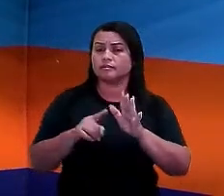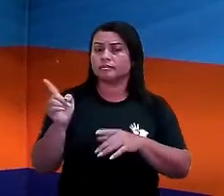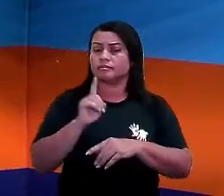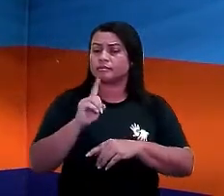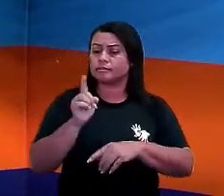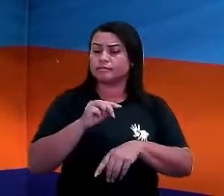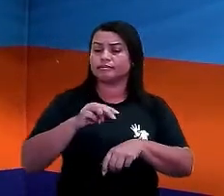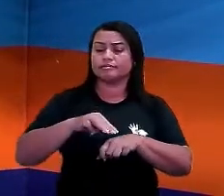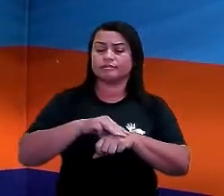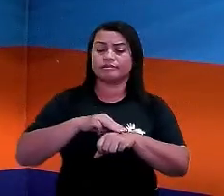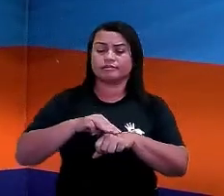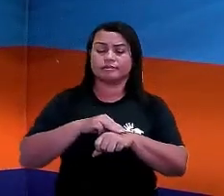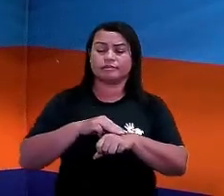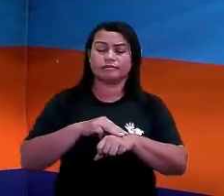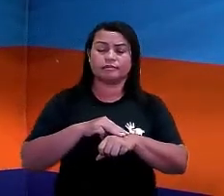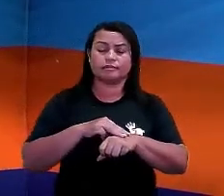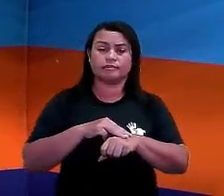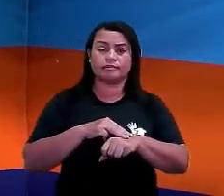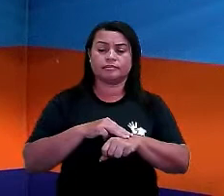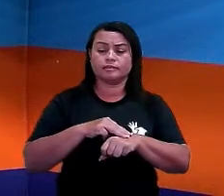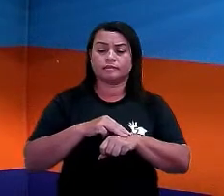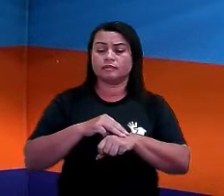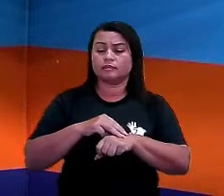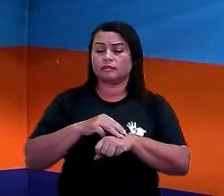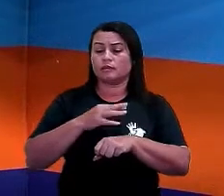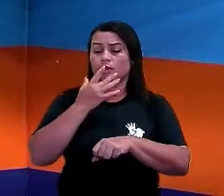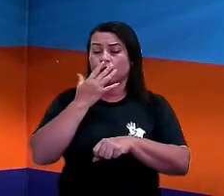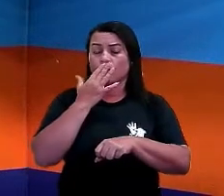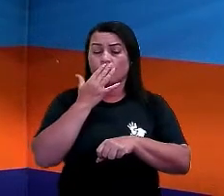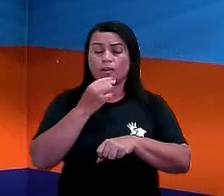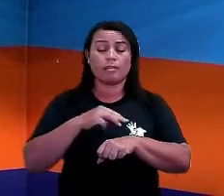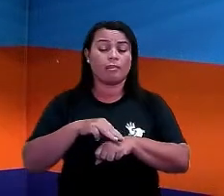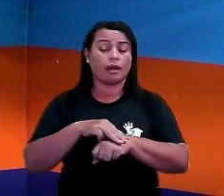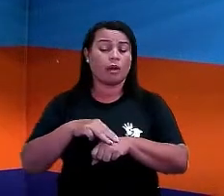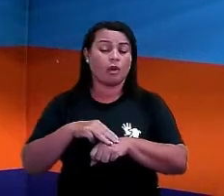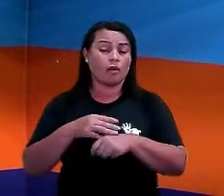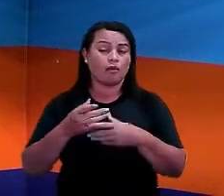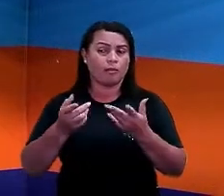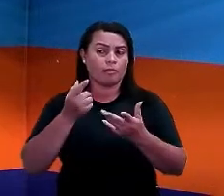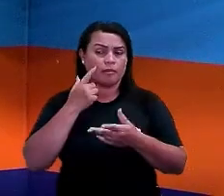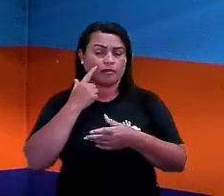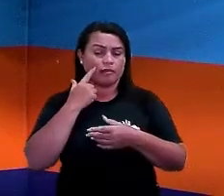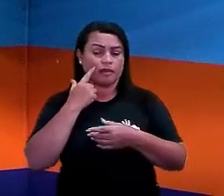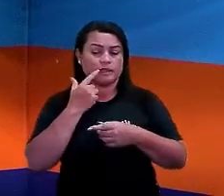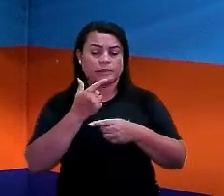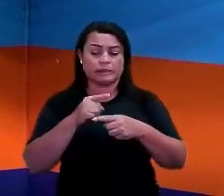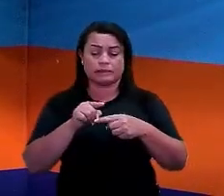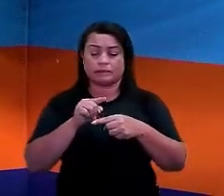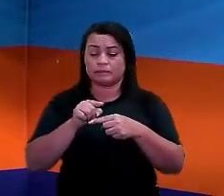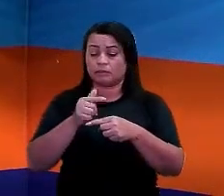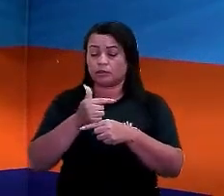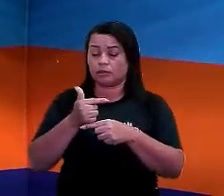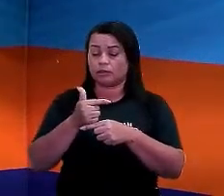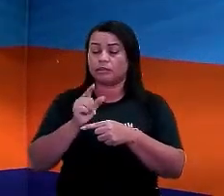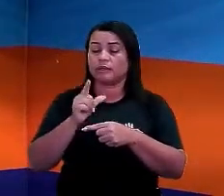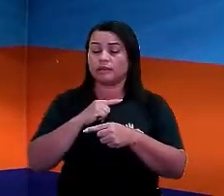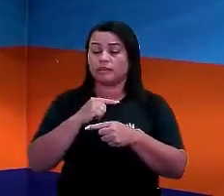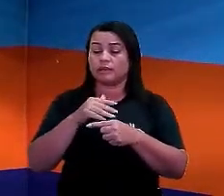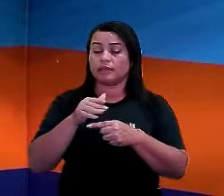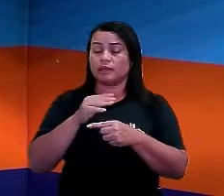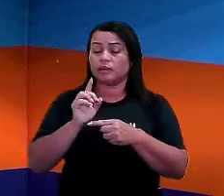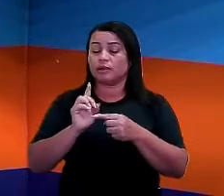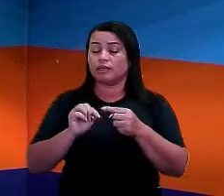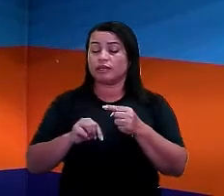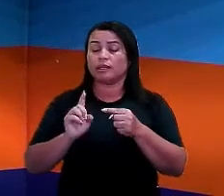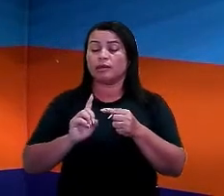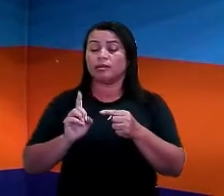marrom. Essa de cima representa o que está pintado. Agora a gente vai fazer o que não está pintado. Do